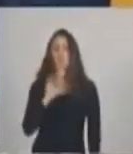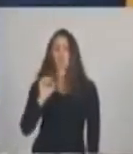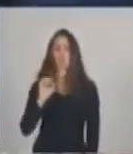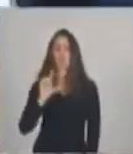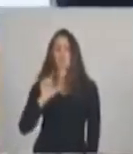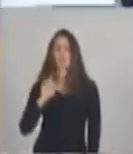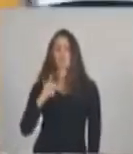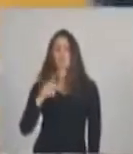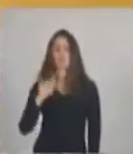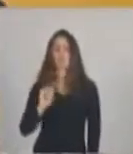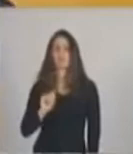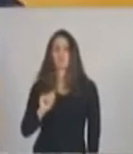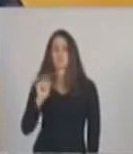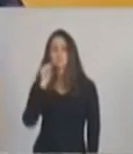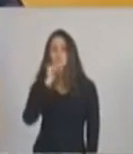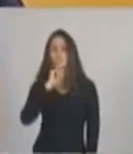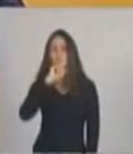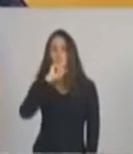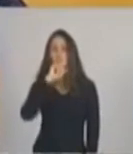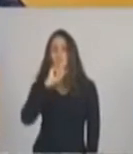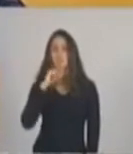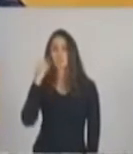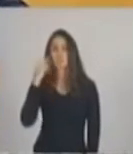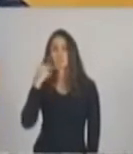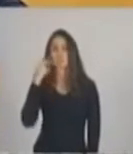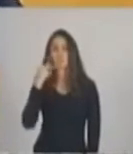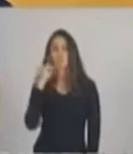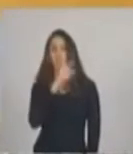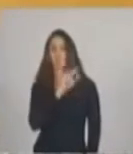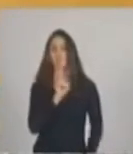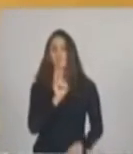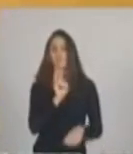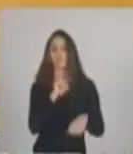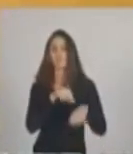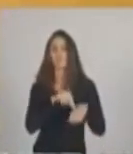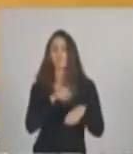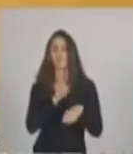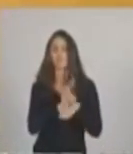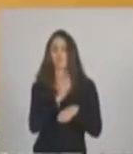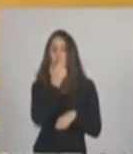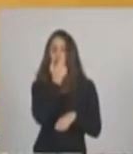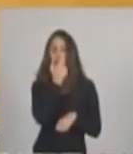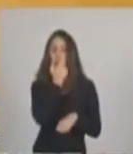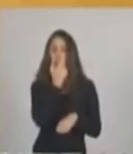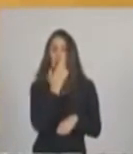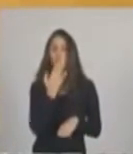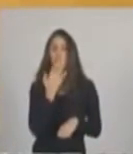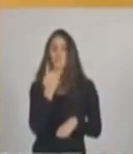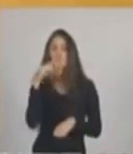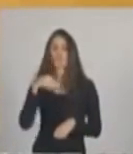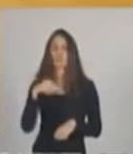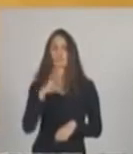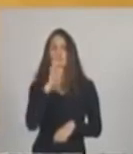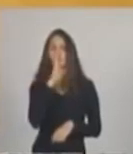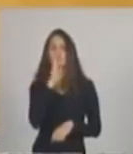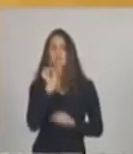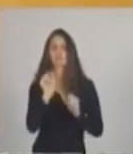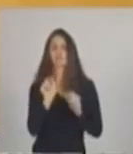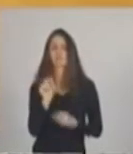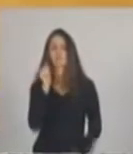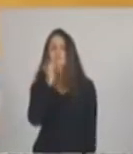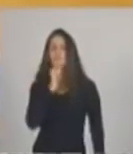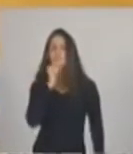da ex-vereadora Marleninha de Nova Venécia. Também gostaria, senhor presidente, de pedir um minuto de silêncio para a